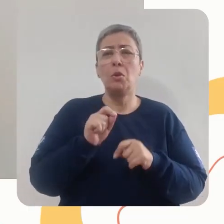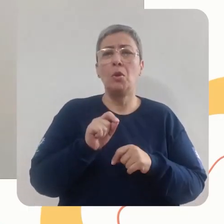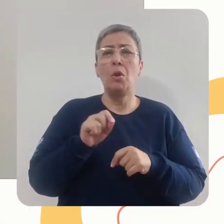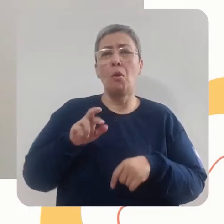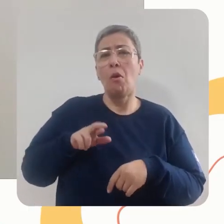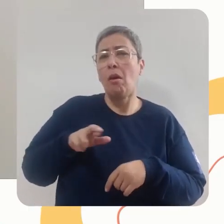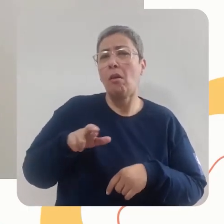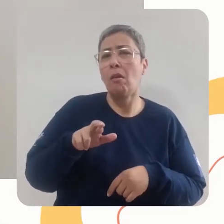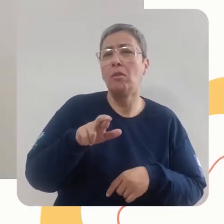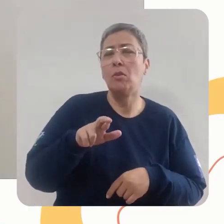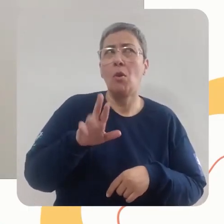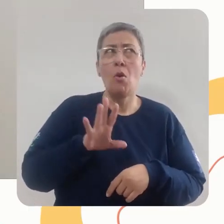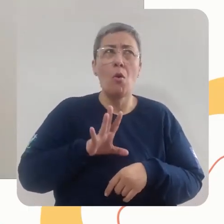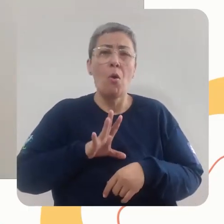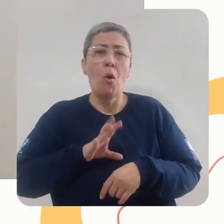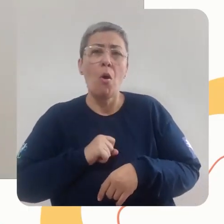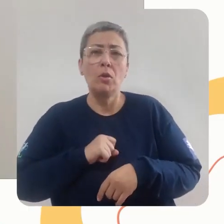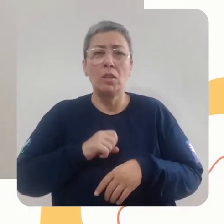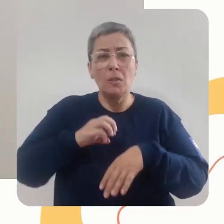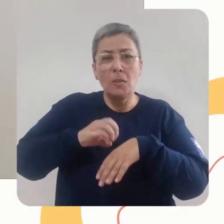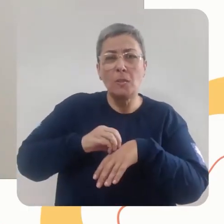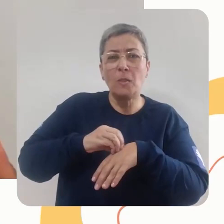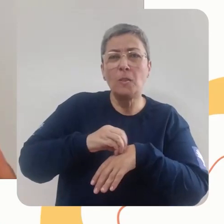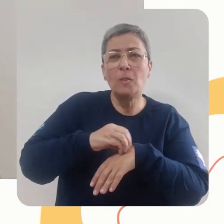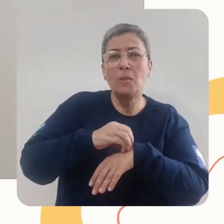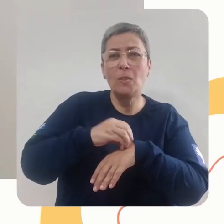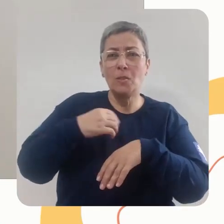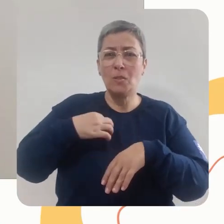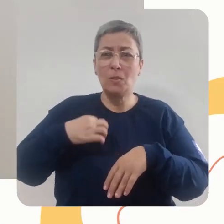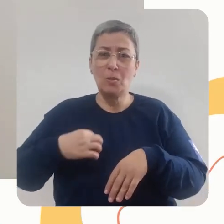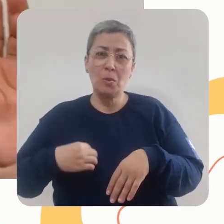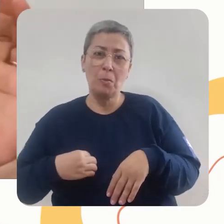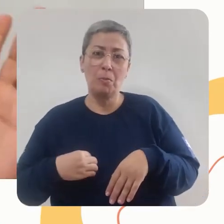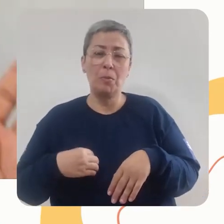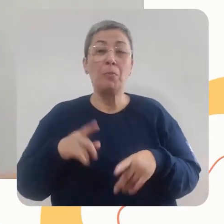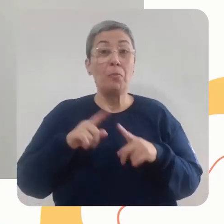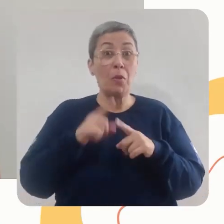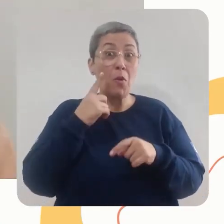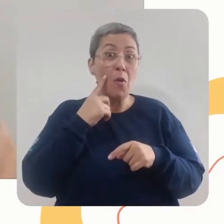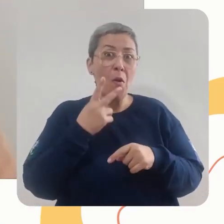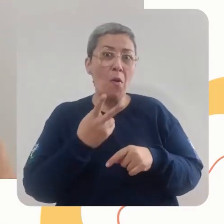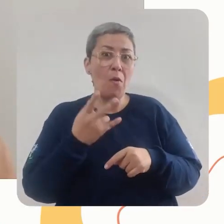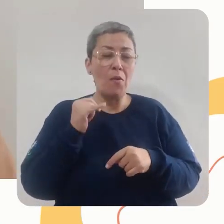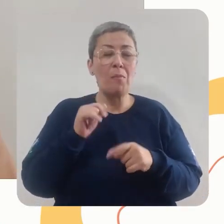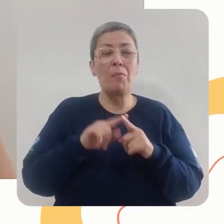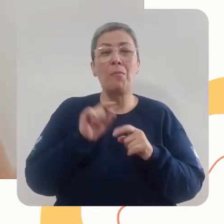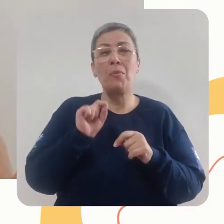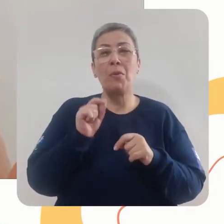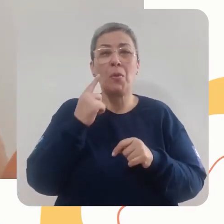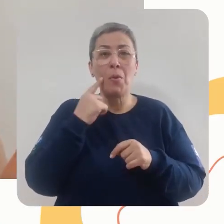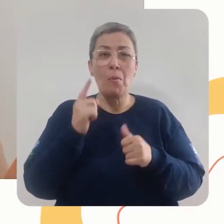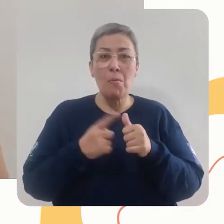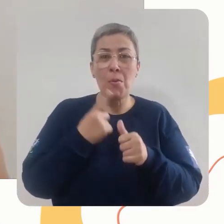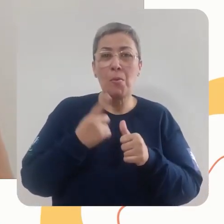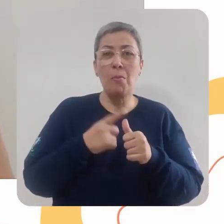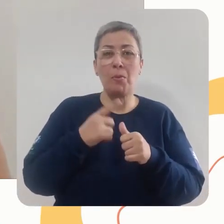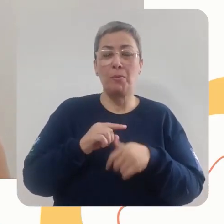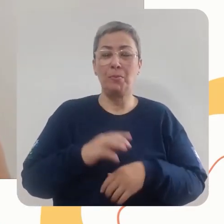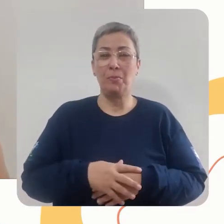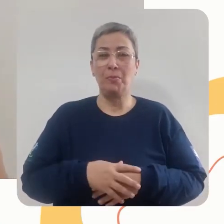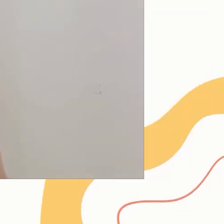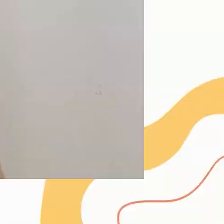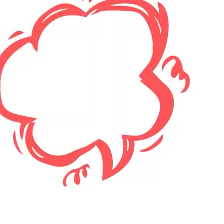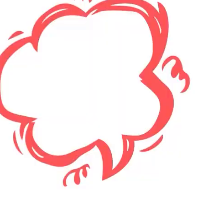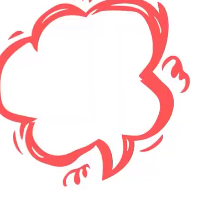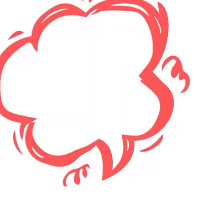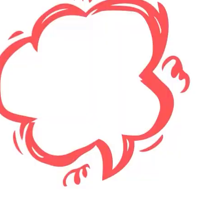um rato que gosta muito de roer as roupas por aí. Vamos ao nosso primeiro